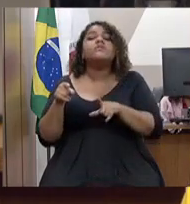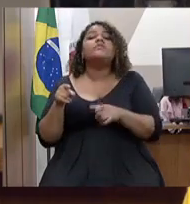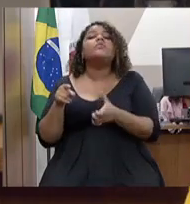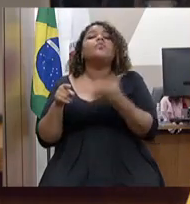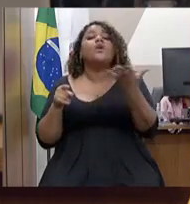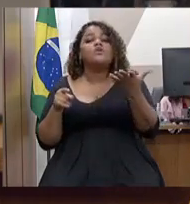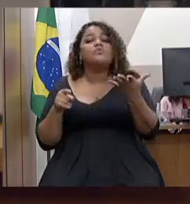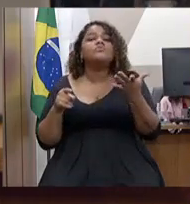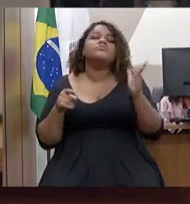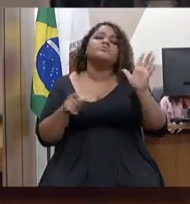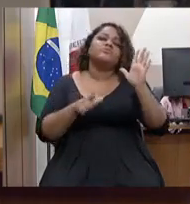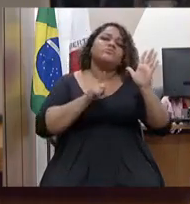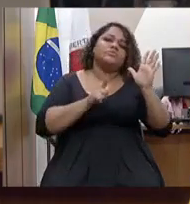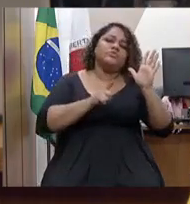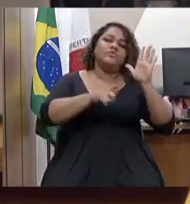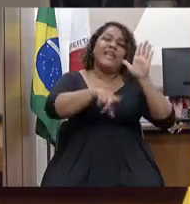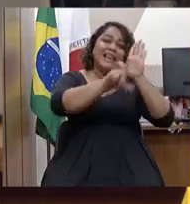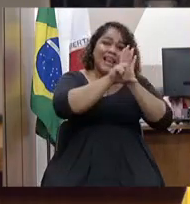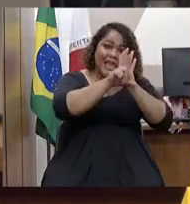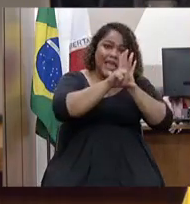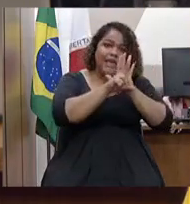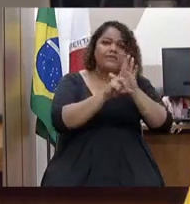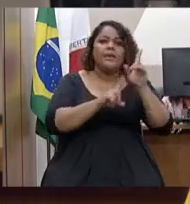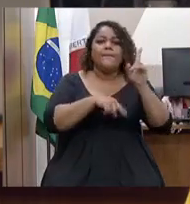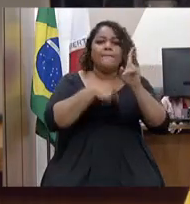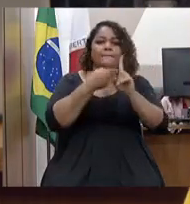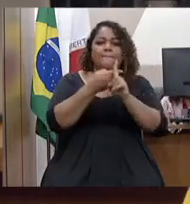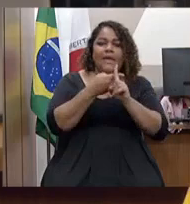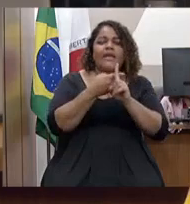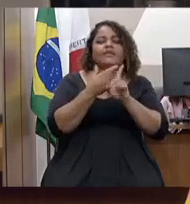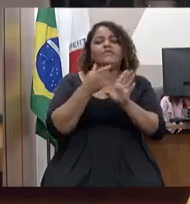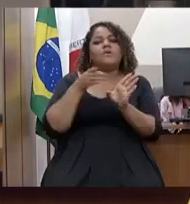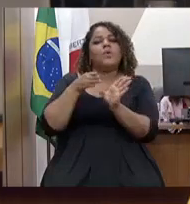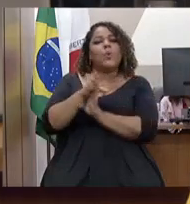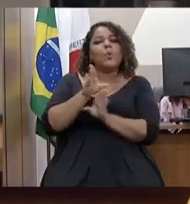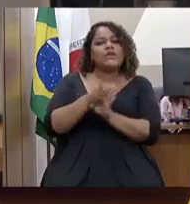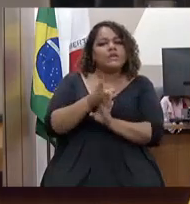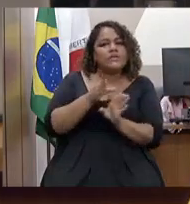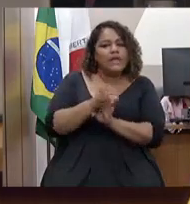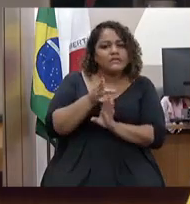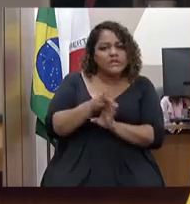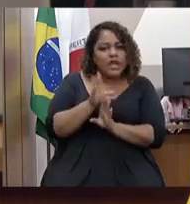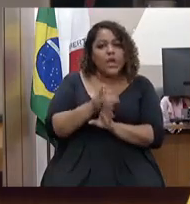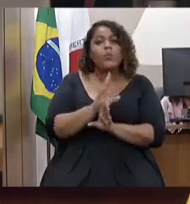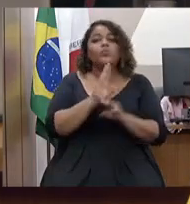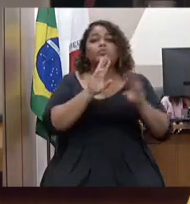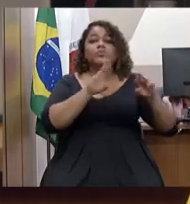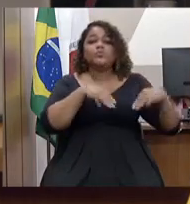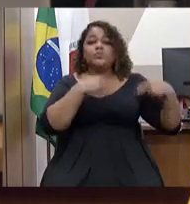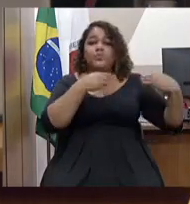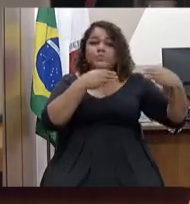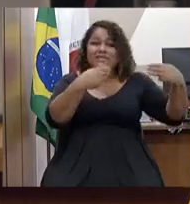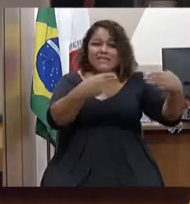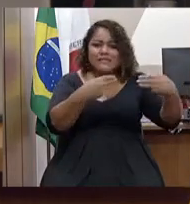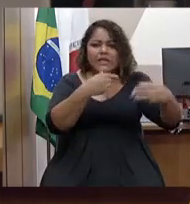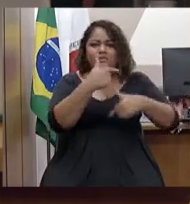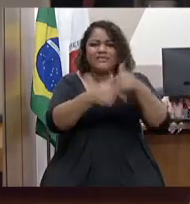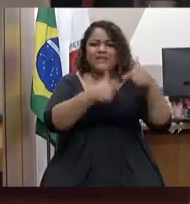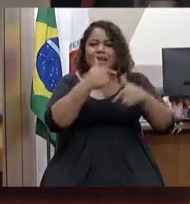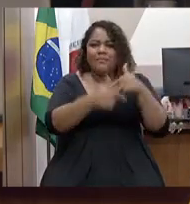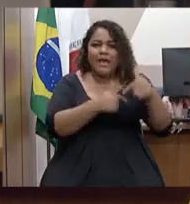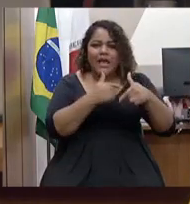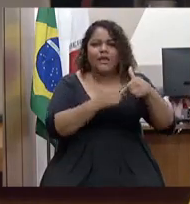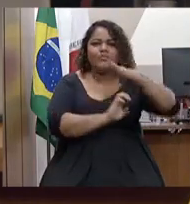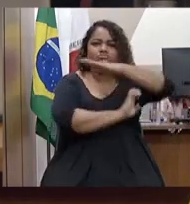e tivermos né algumas orientações nesse sentido a partir do momento que nós tivermos um ministério do trabalho organizado e